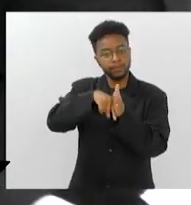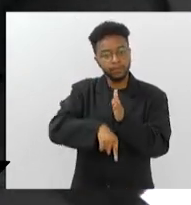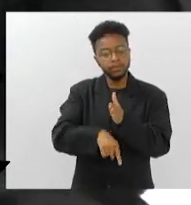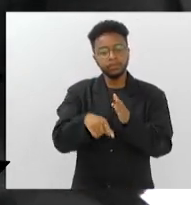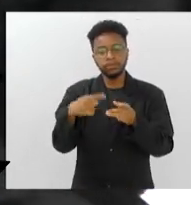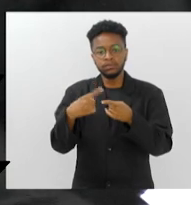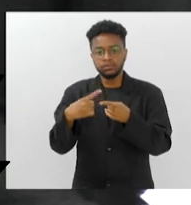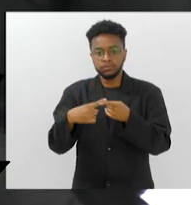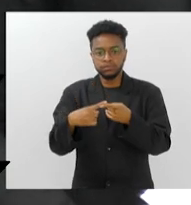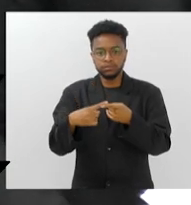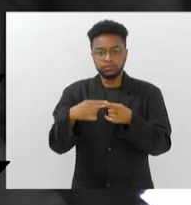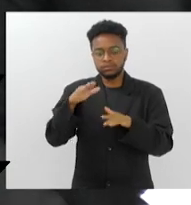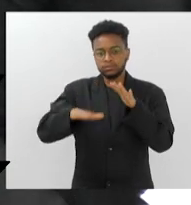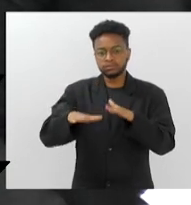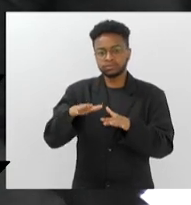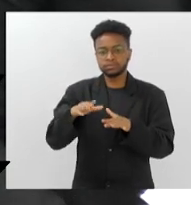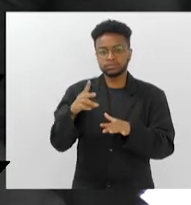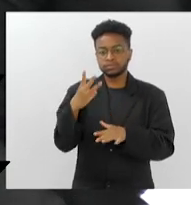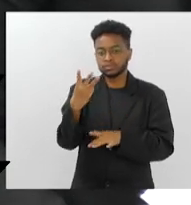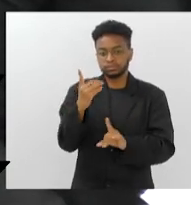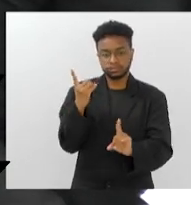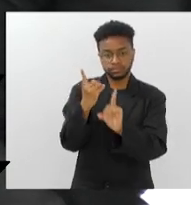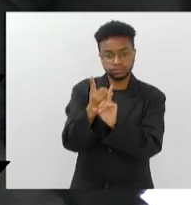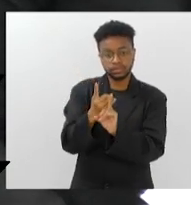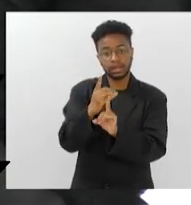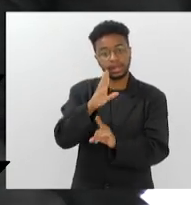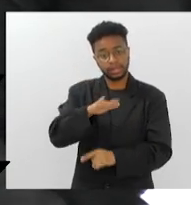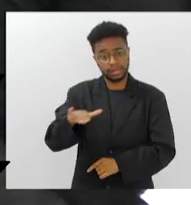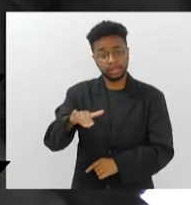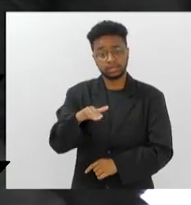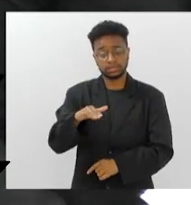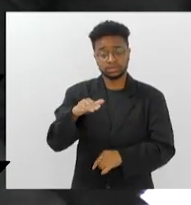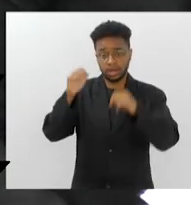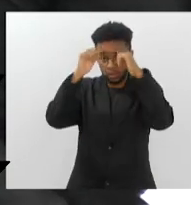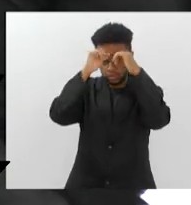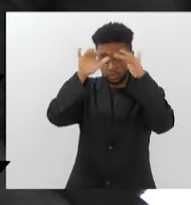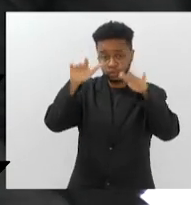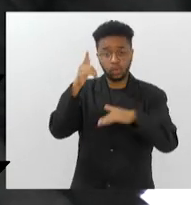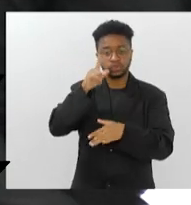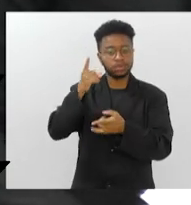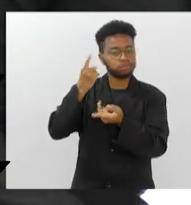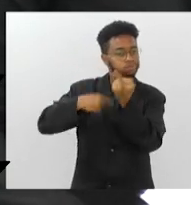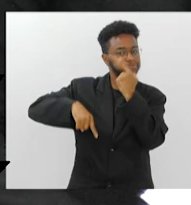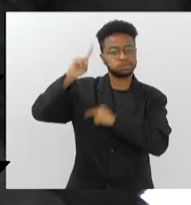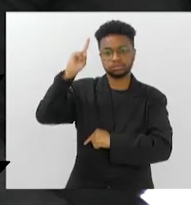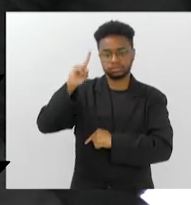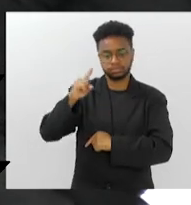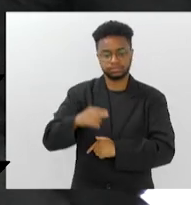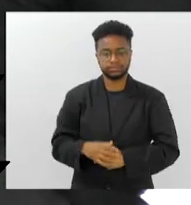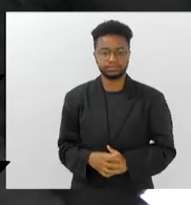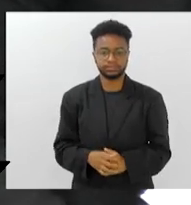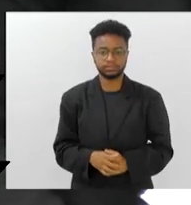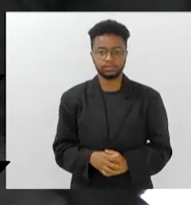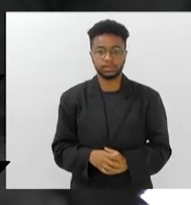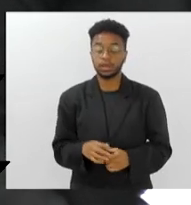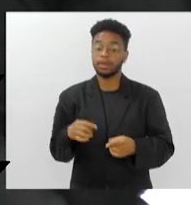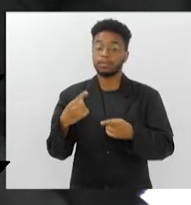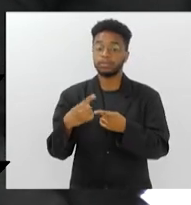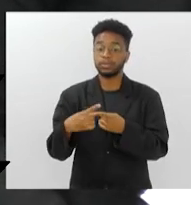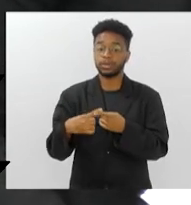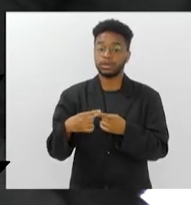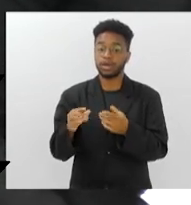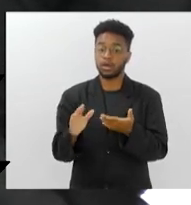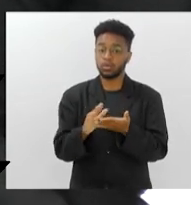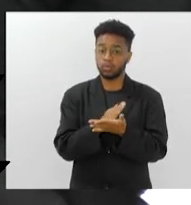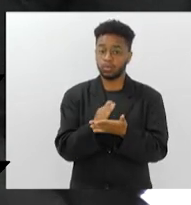casos em que em três sessões a criança com transtor de espectro autista ela evolui muito né porque há muitas que como eu disse